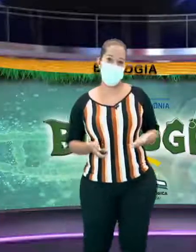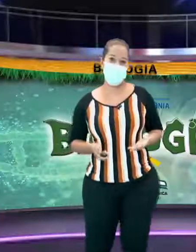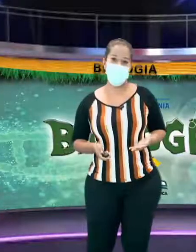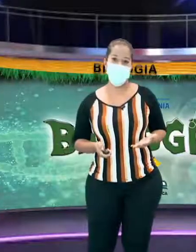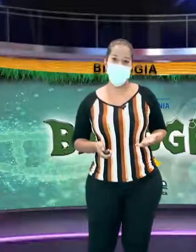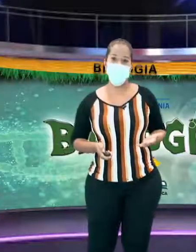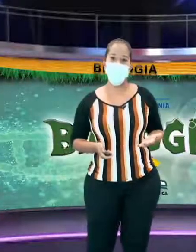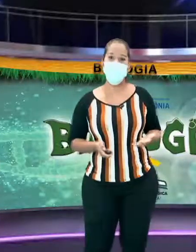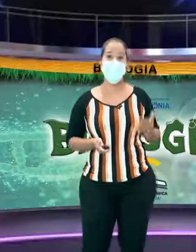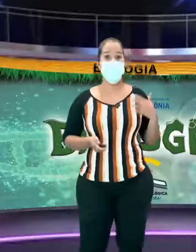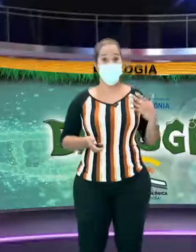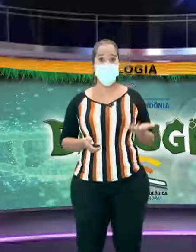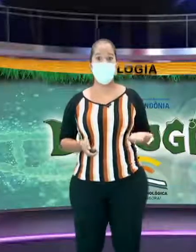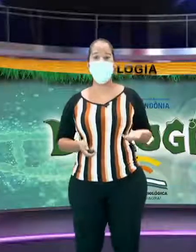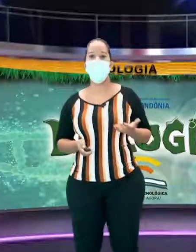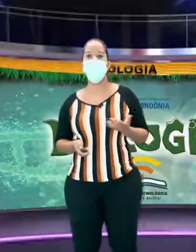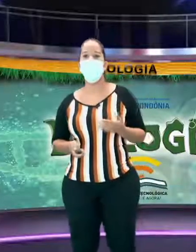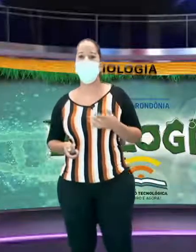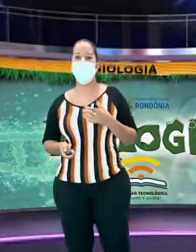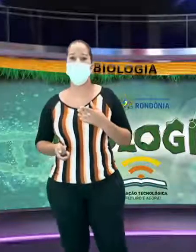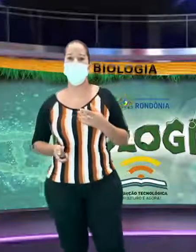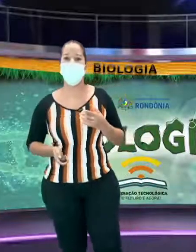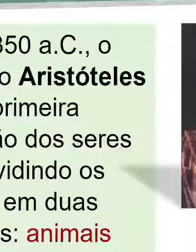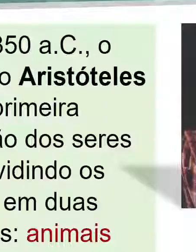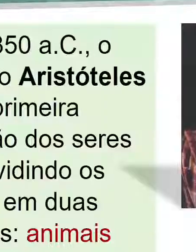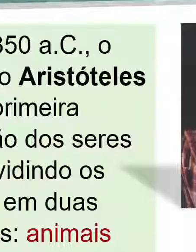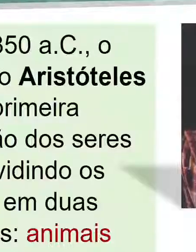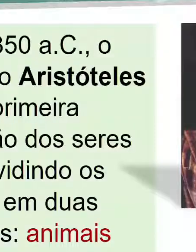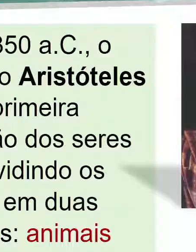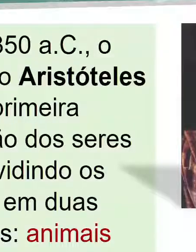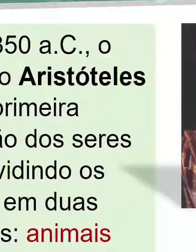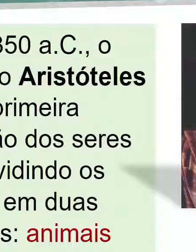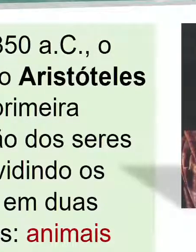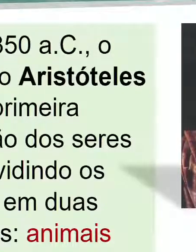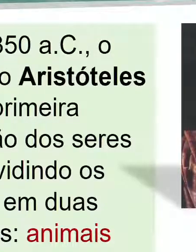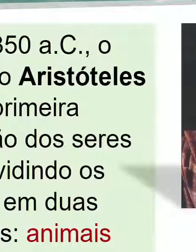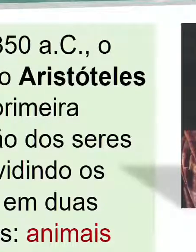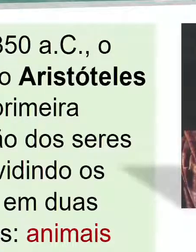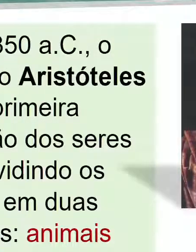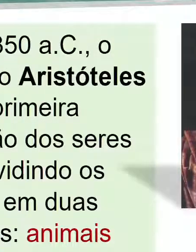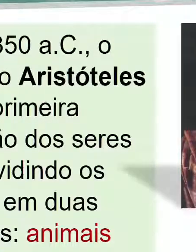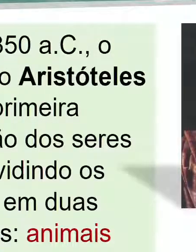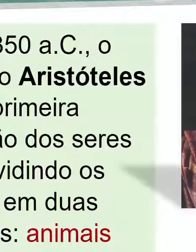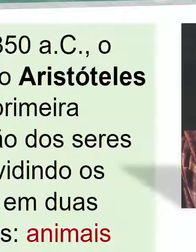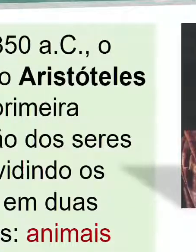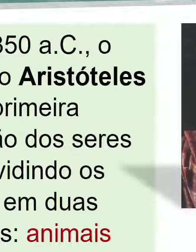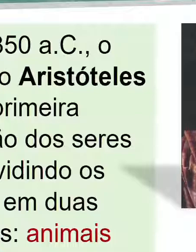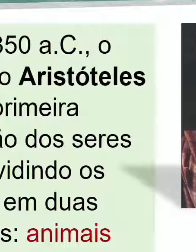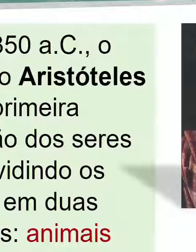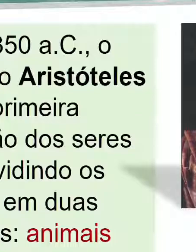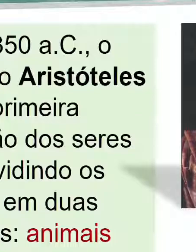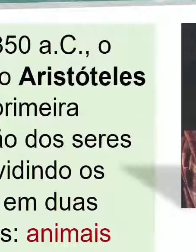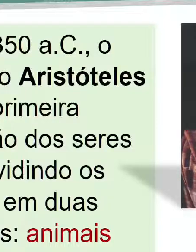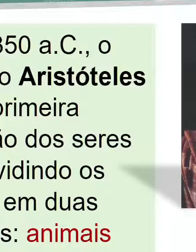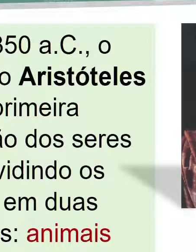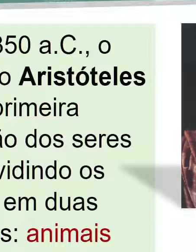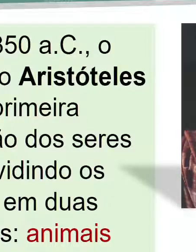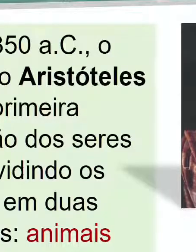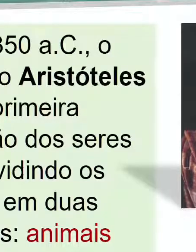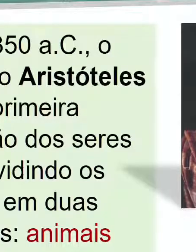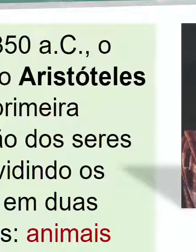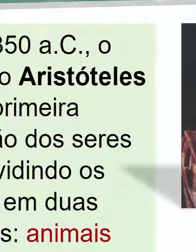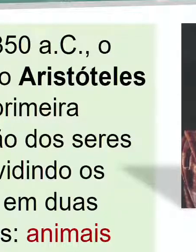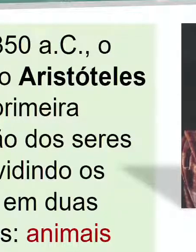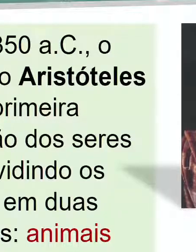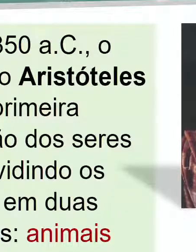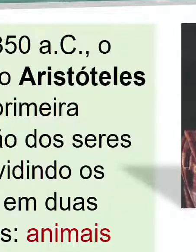da ciência, tá bom? E a observação. Vamos lá, então. Em 350 a.C., o filósofo